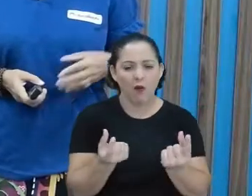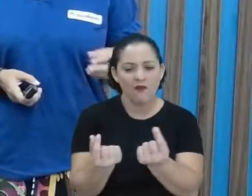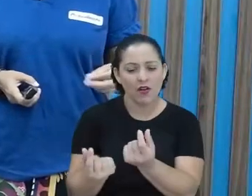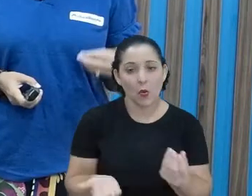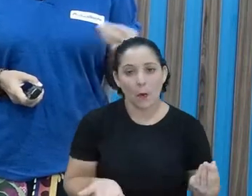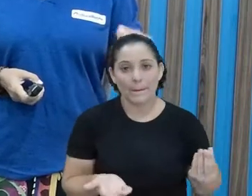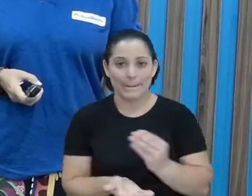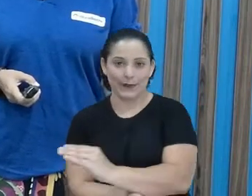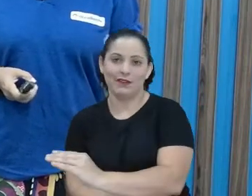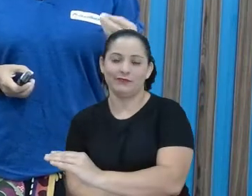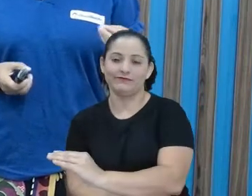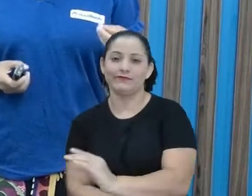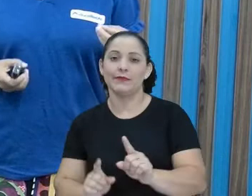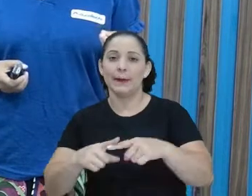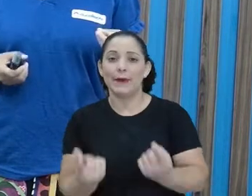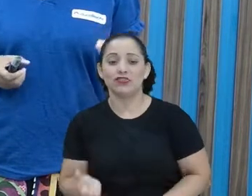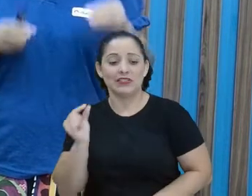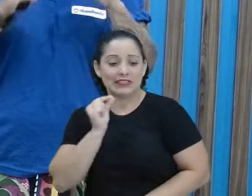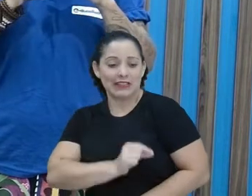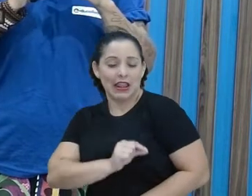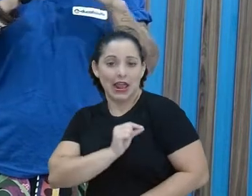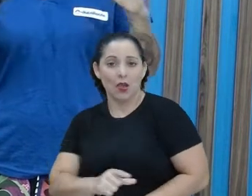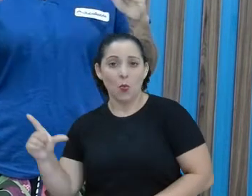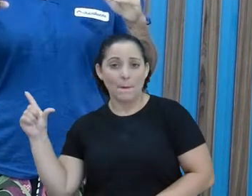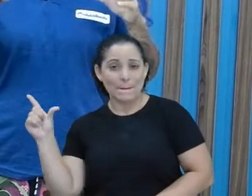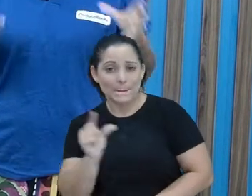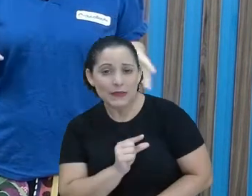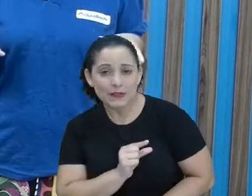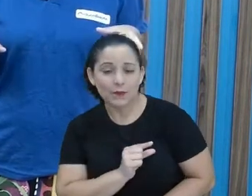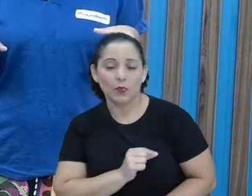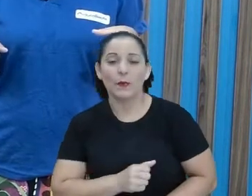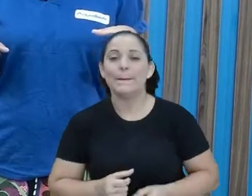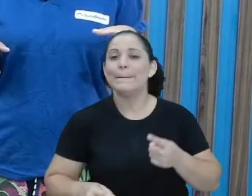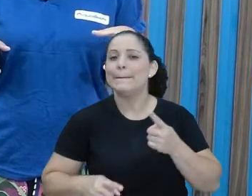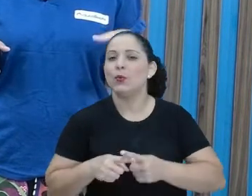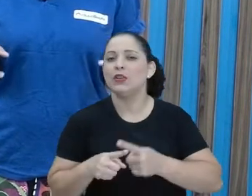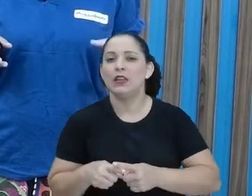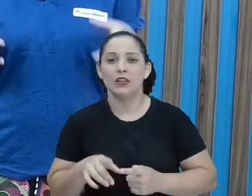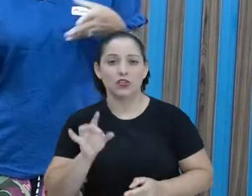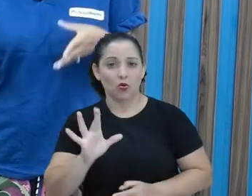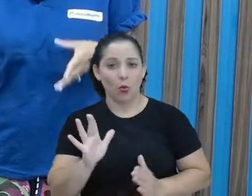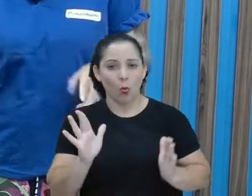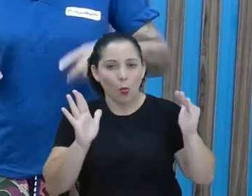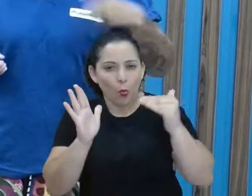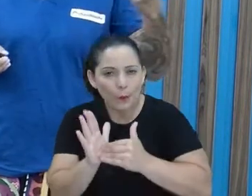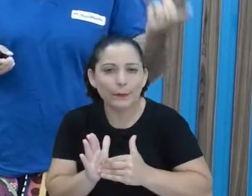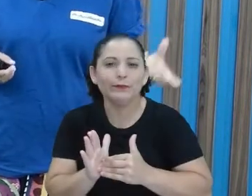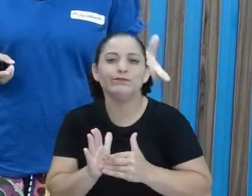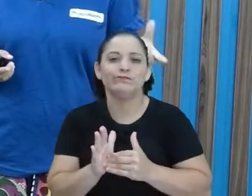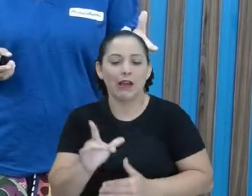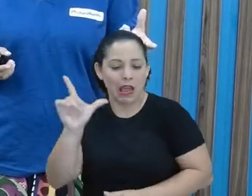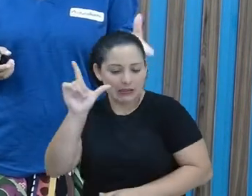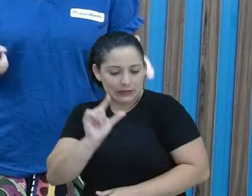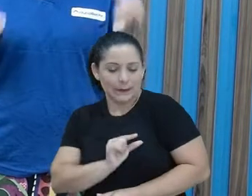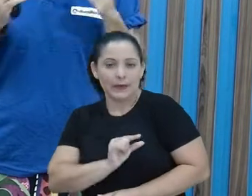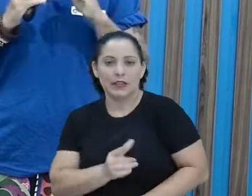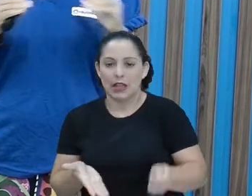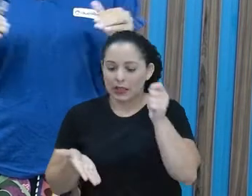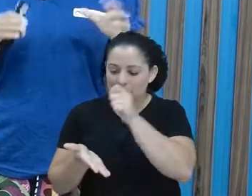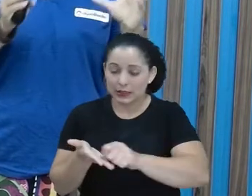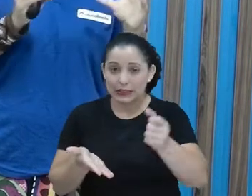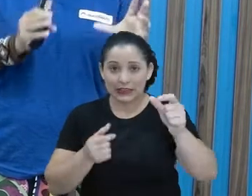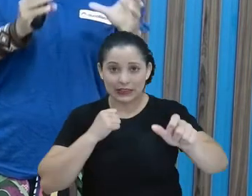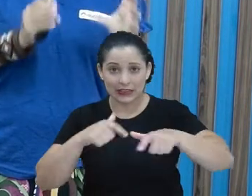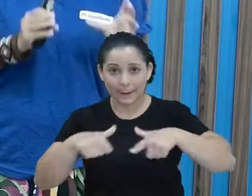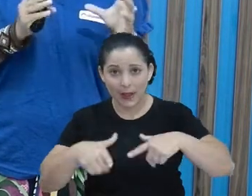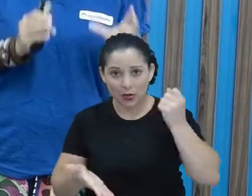nome dele é salário mínimo porque quer dizer que ele é o mínimo a você receber, num trabalho formal de carteira assinada. O mínimo